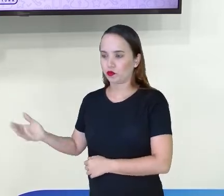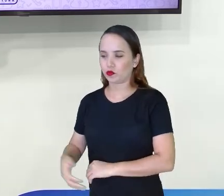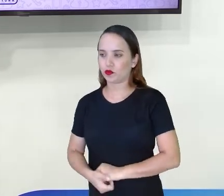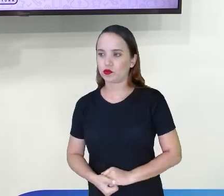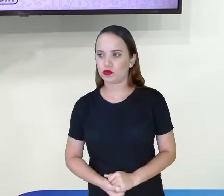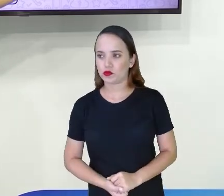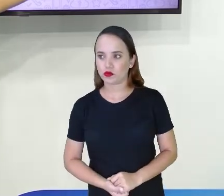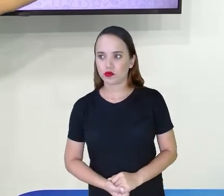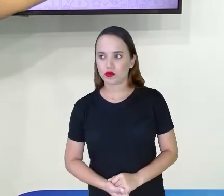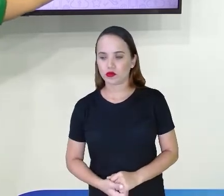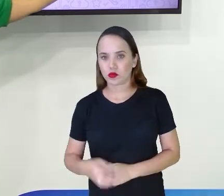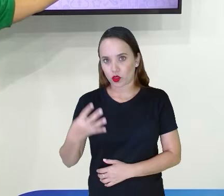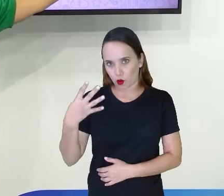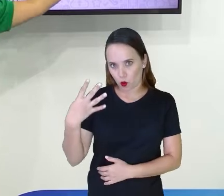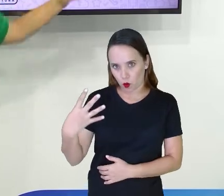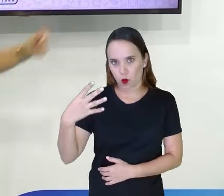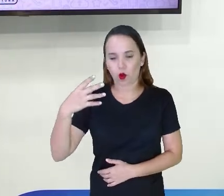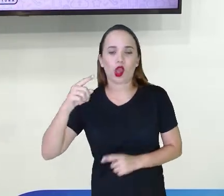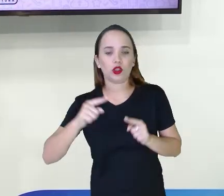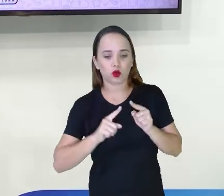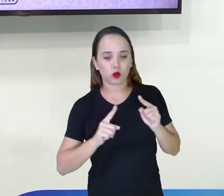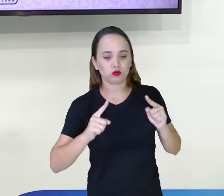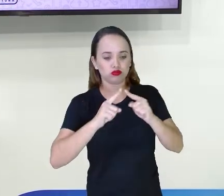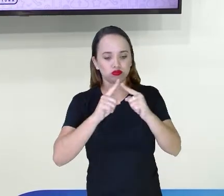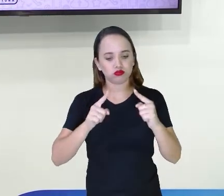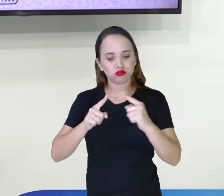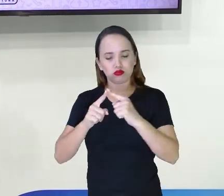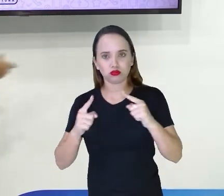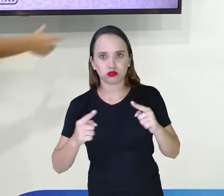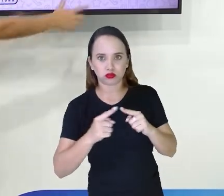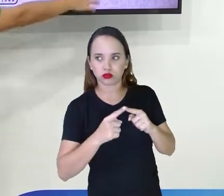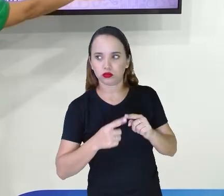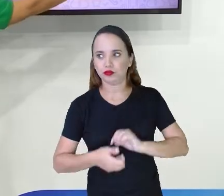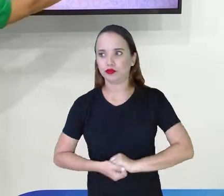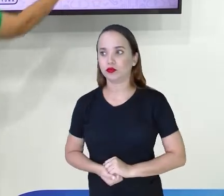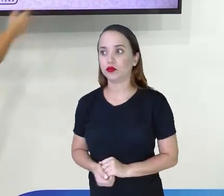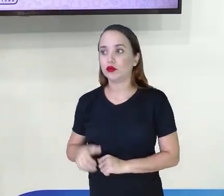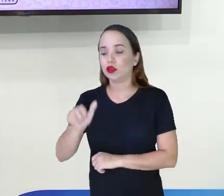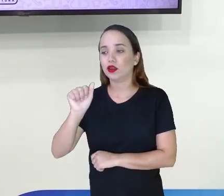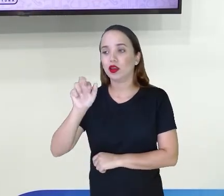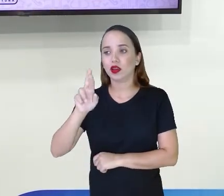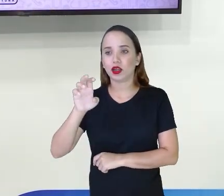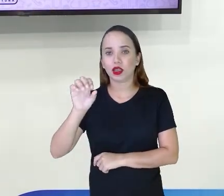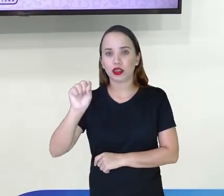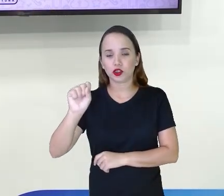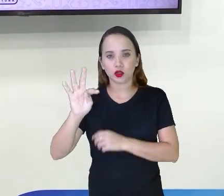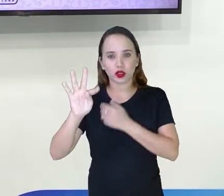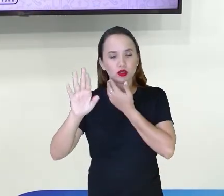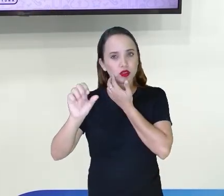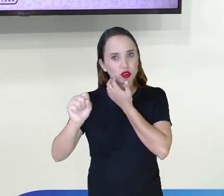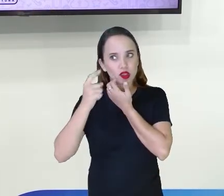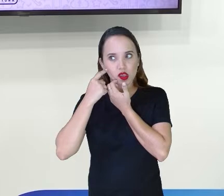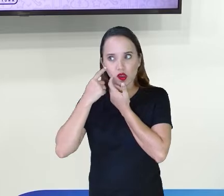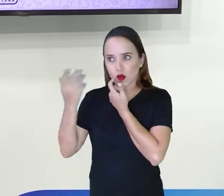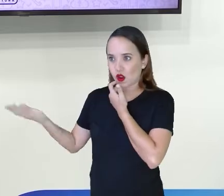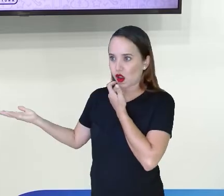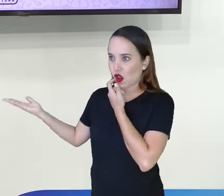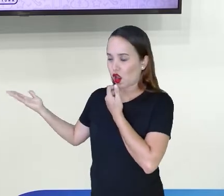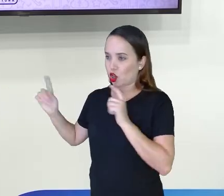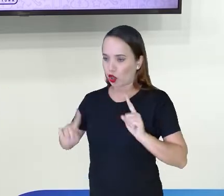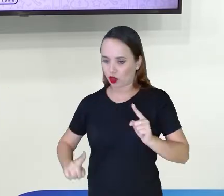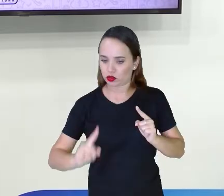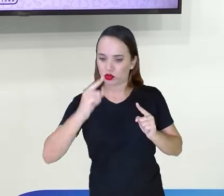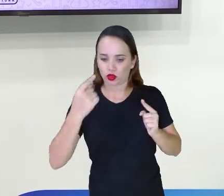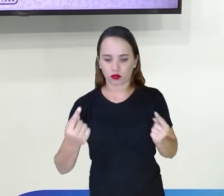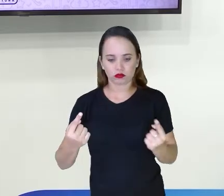4. 4 vértices. E as minhas arestas, que são esses